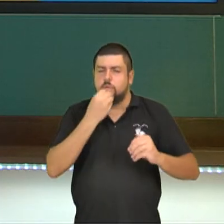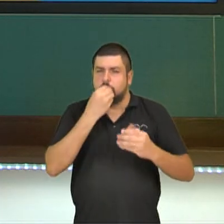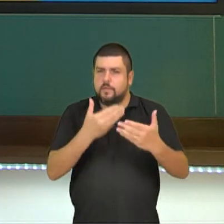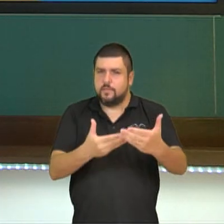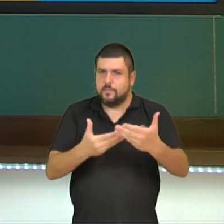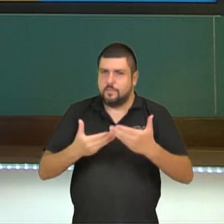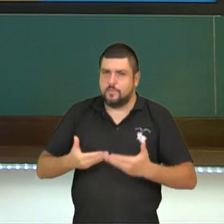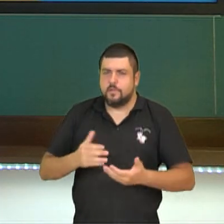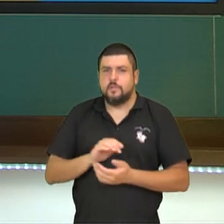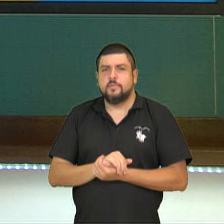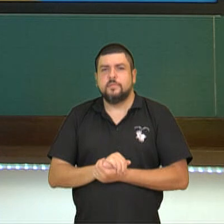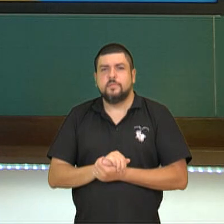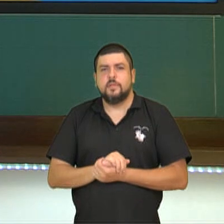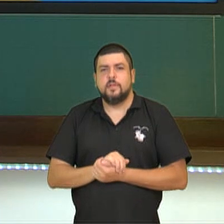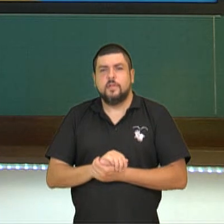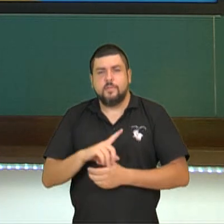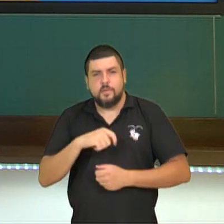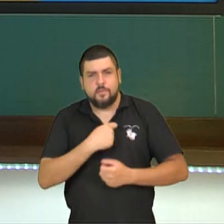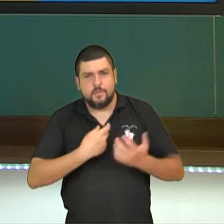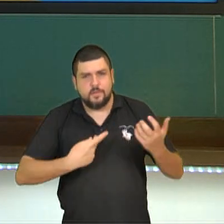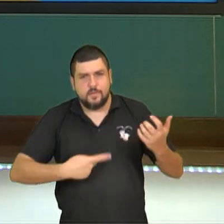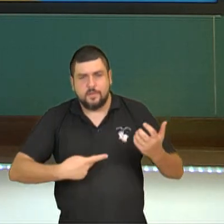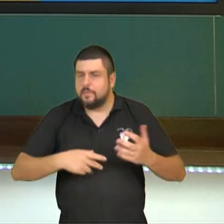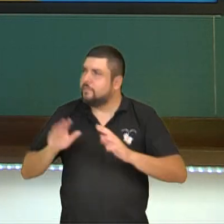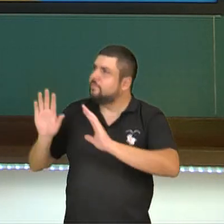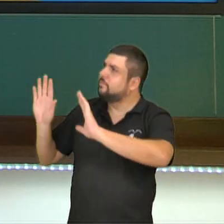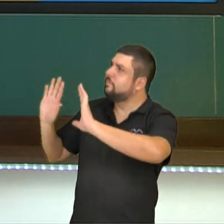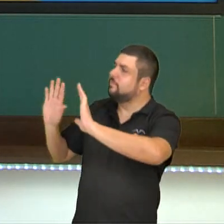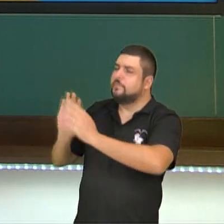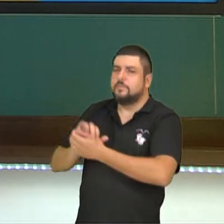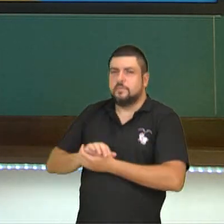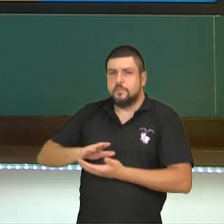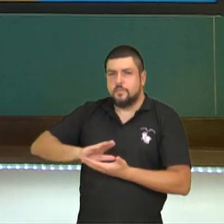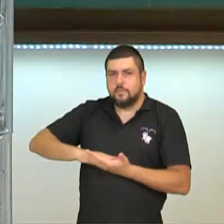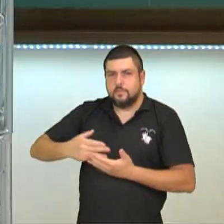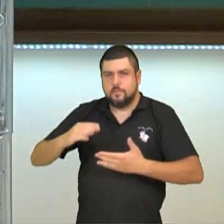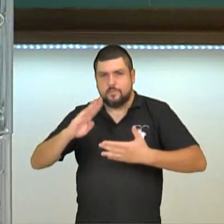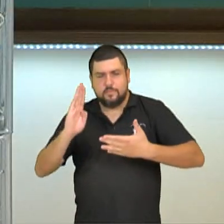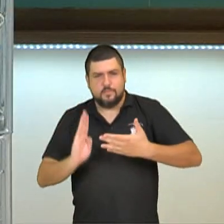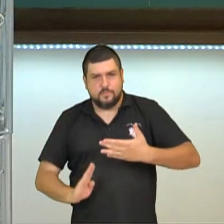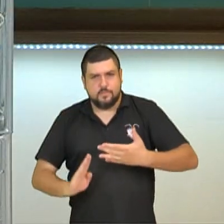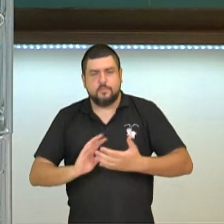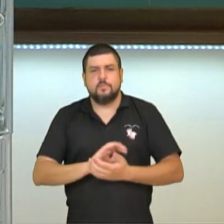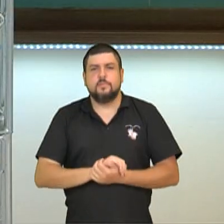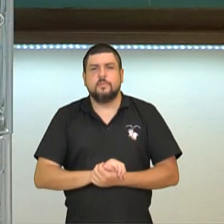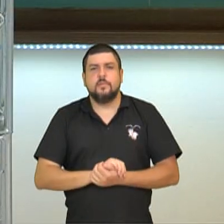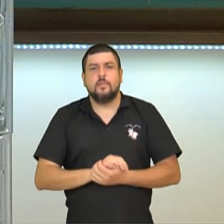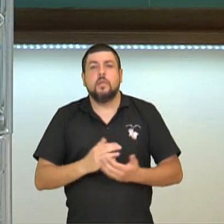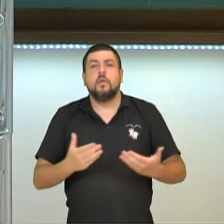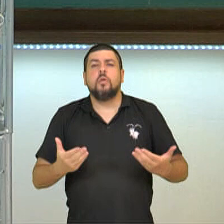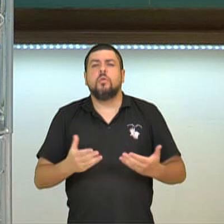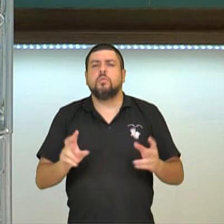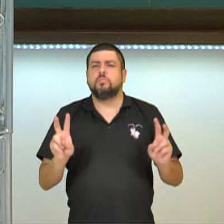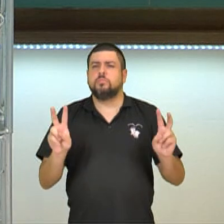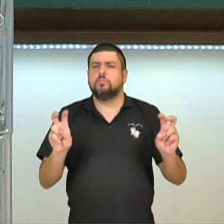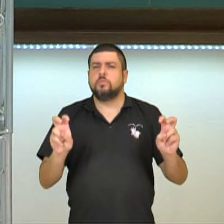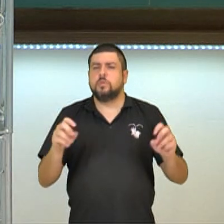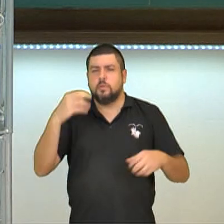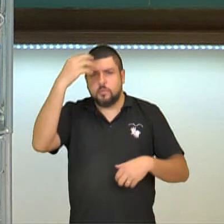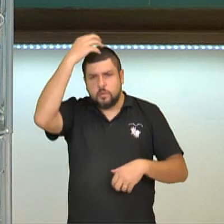esta aula. Junto conosco, o professor Paulo, fazendo a interpretação de Libras. E hoje o tema, Reino